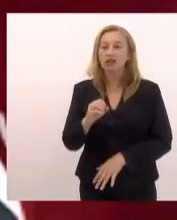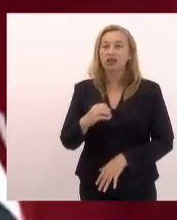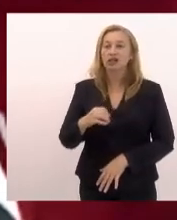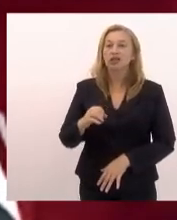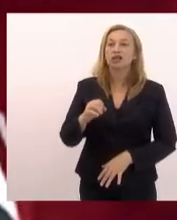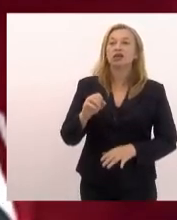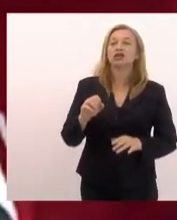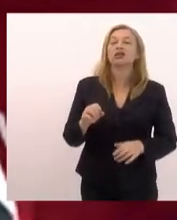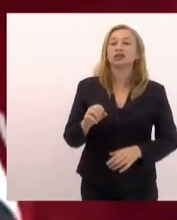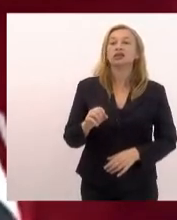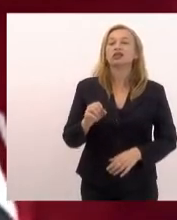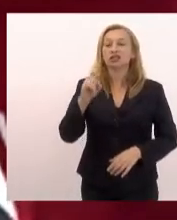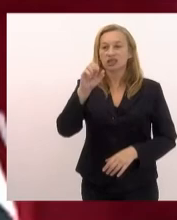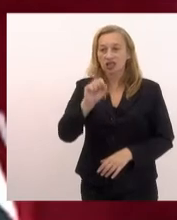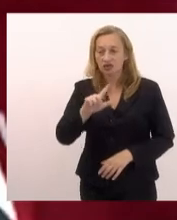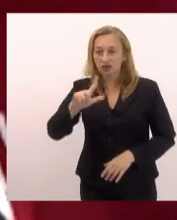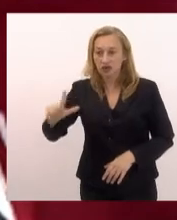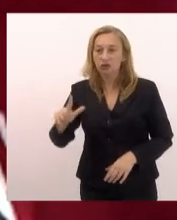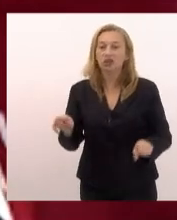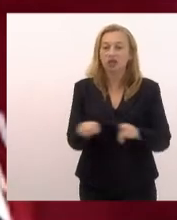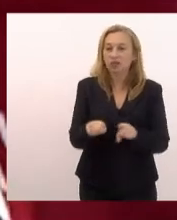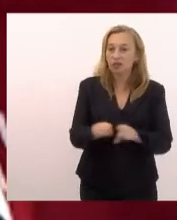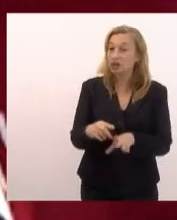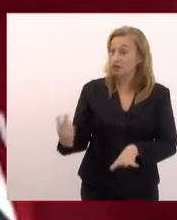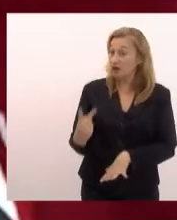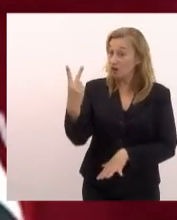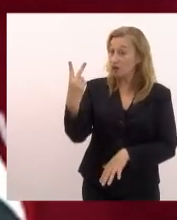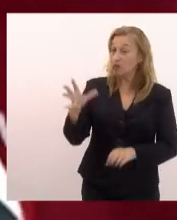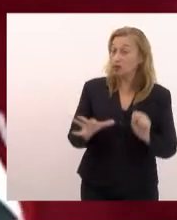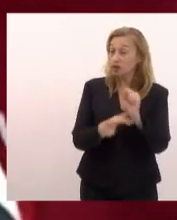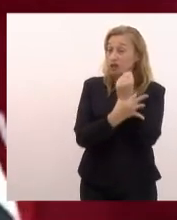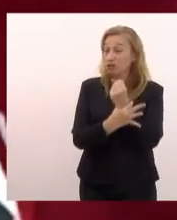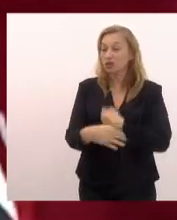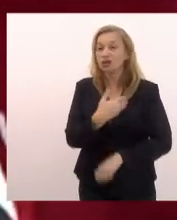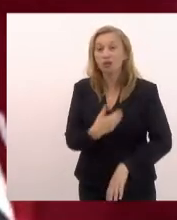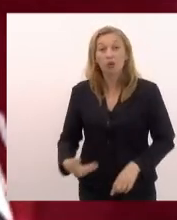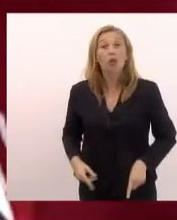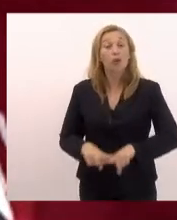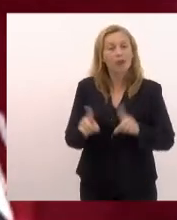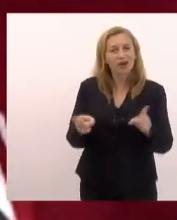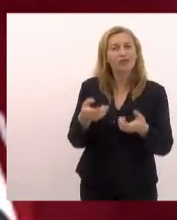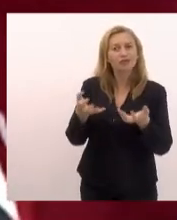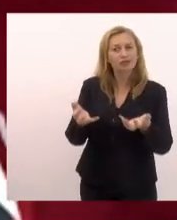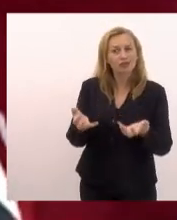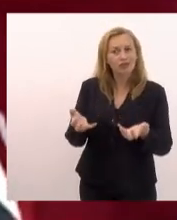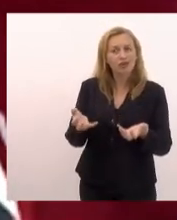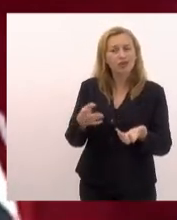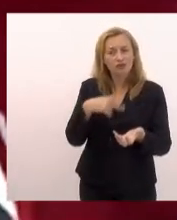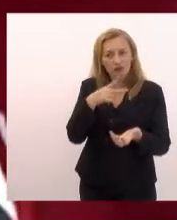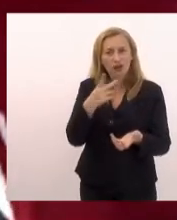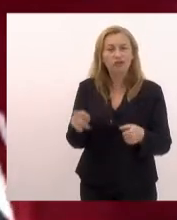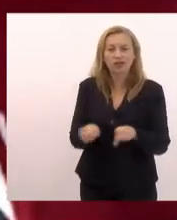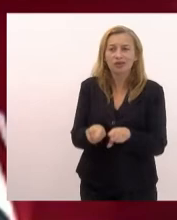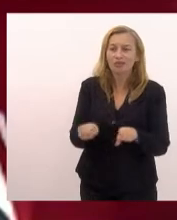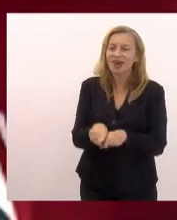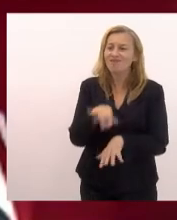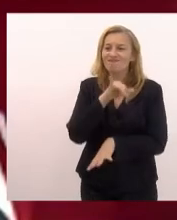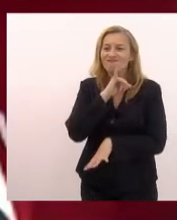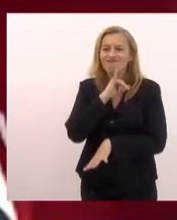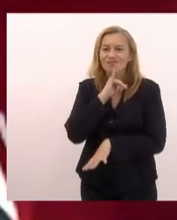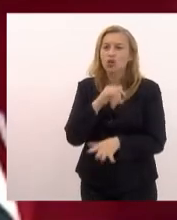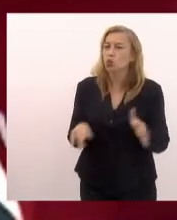com os valorosos profissionais da segurança pública. Mas eu também faço questão de dizer que, lamentavelmente,